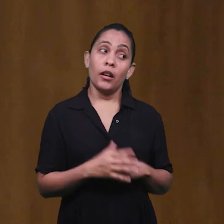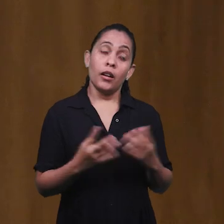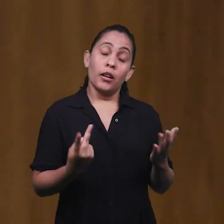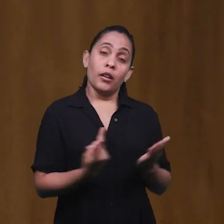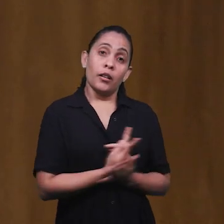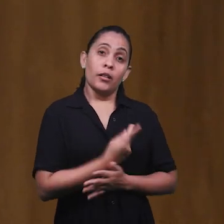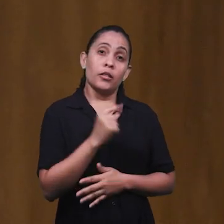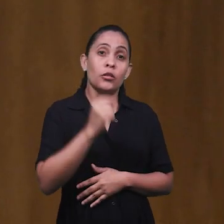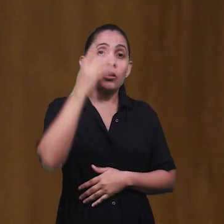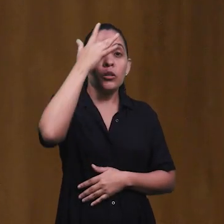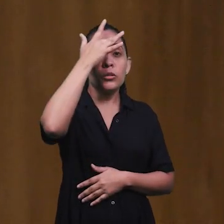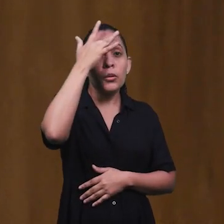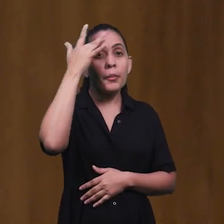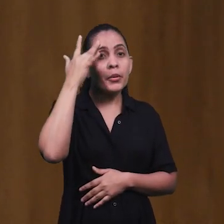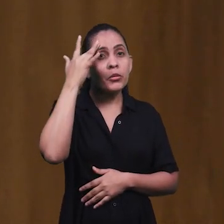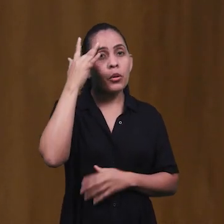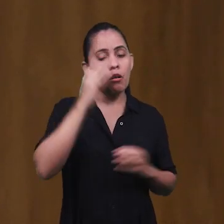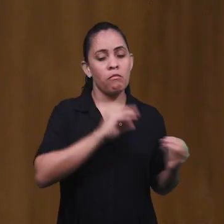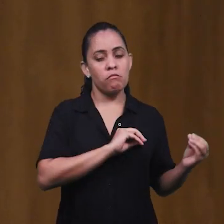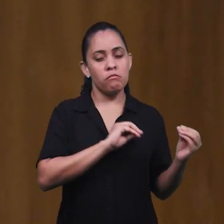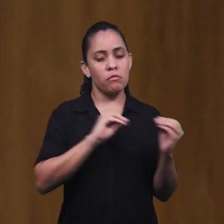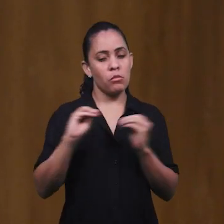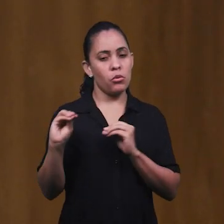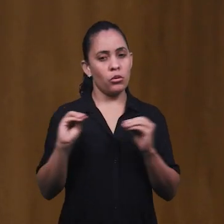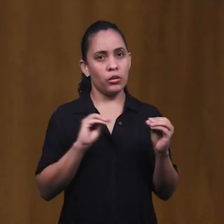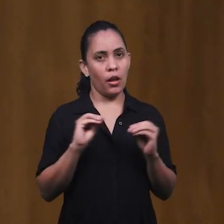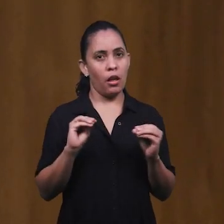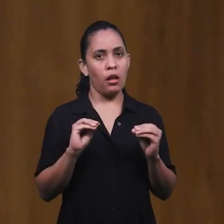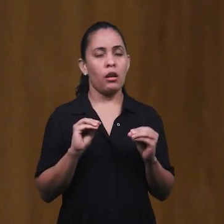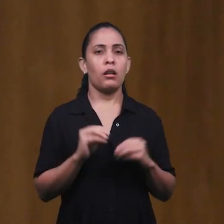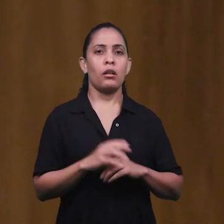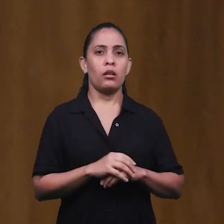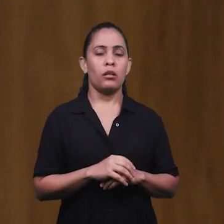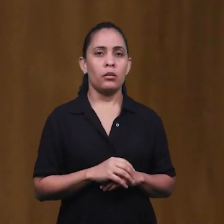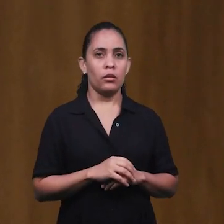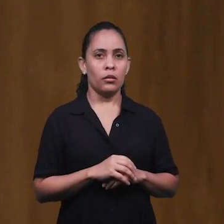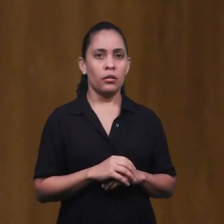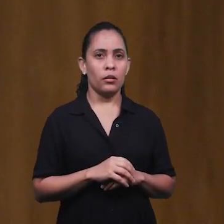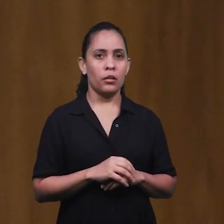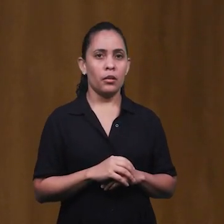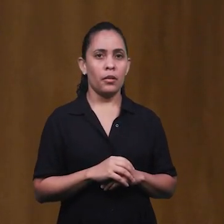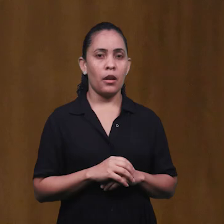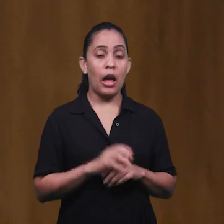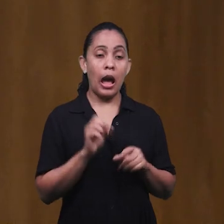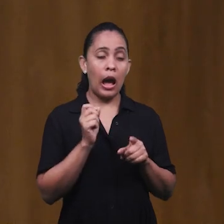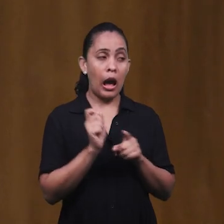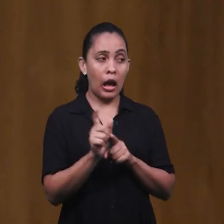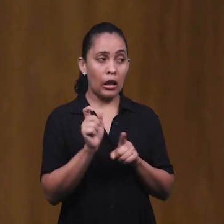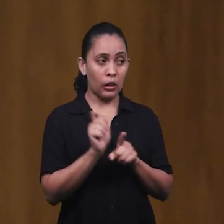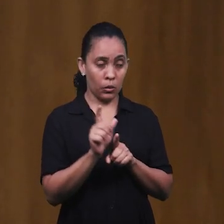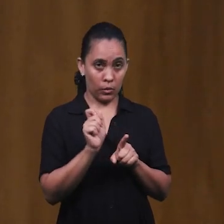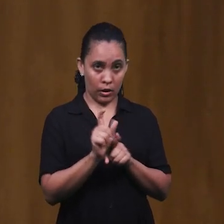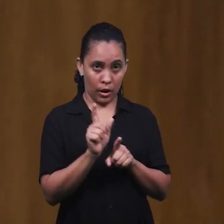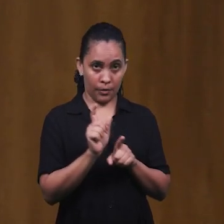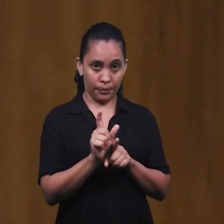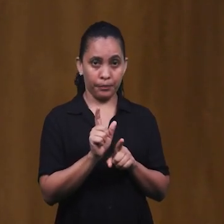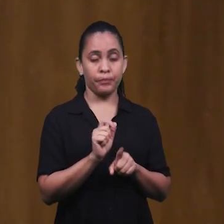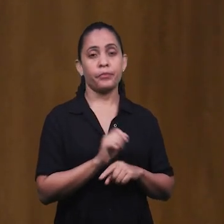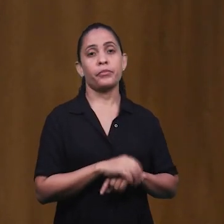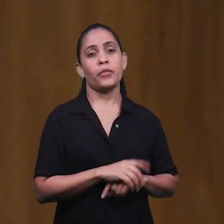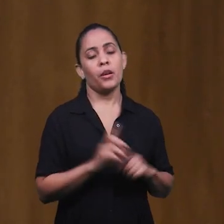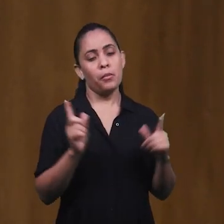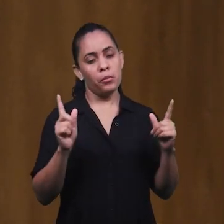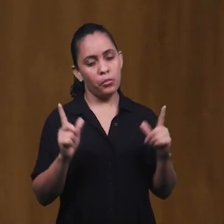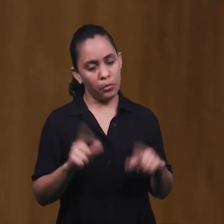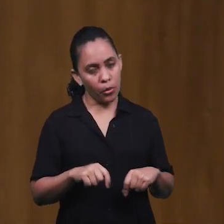possibilidade de uma pessoa alugar o seu imóvel para aquele aplicativo, né, de aluguel do Airbnb, né? Se a pessoa pode fazer isso,